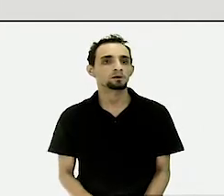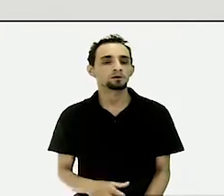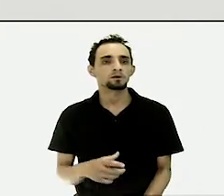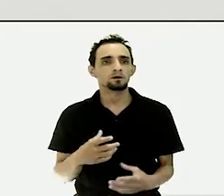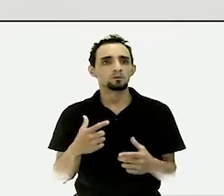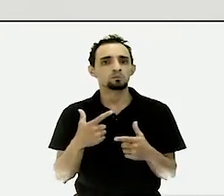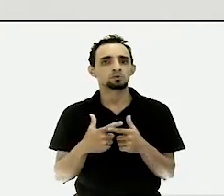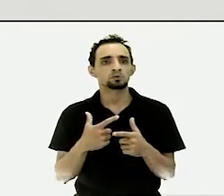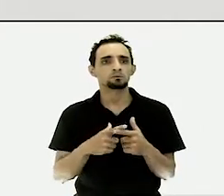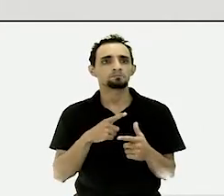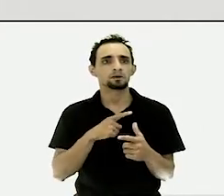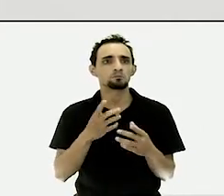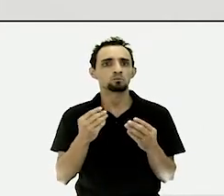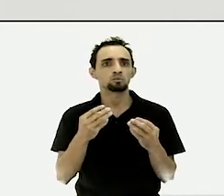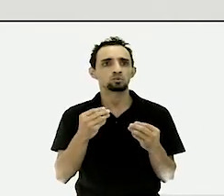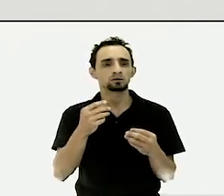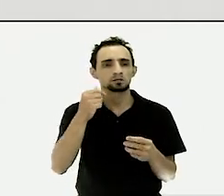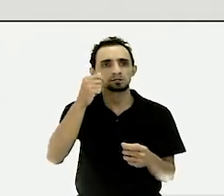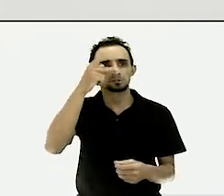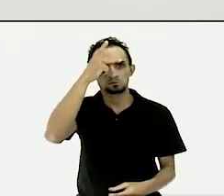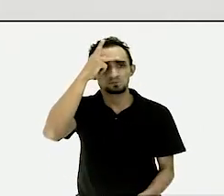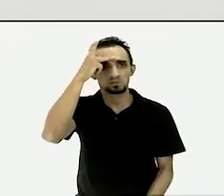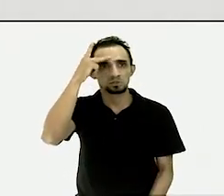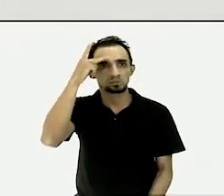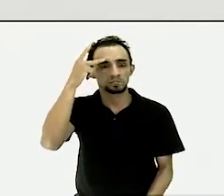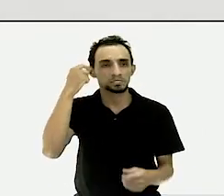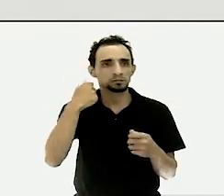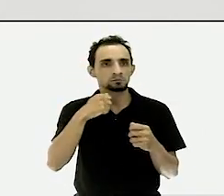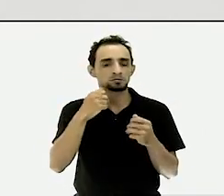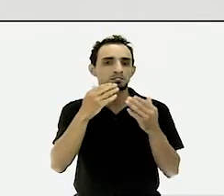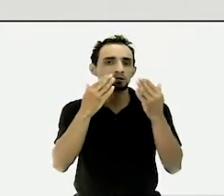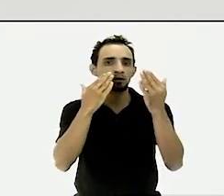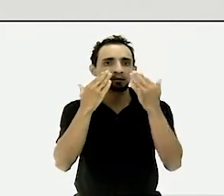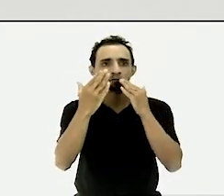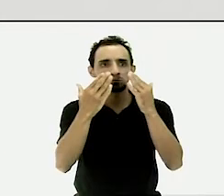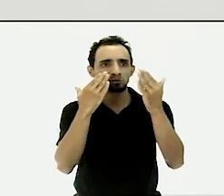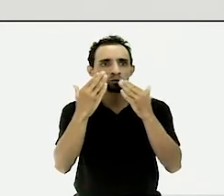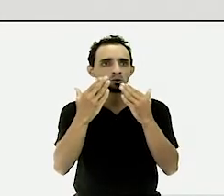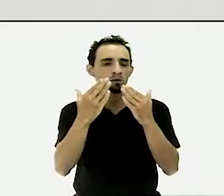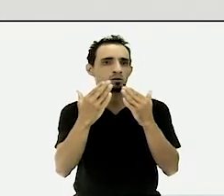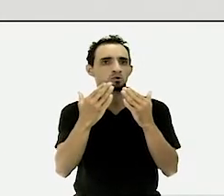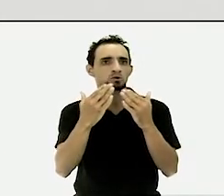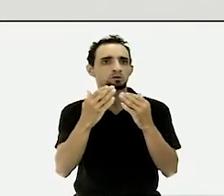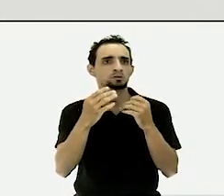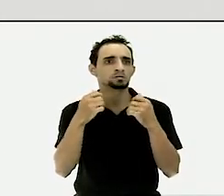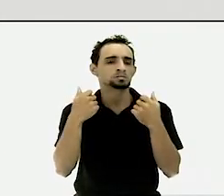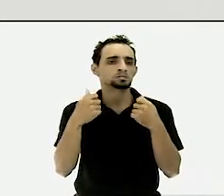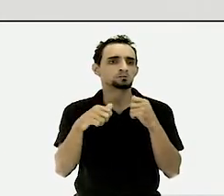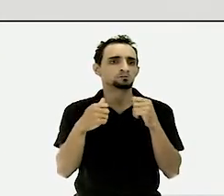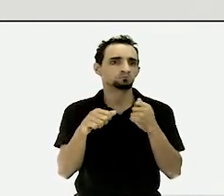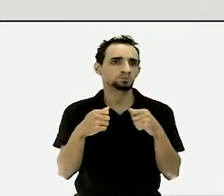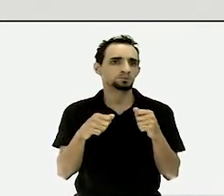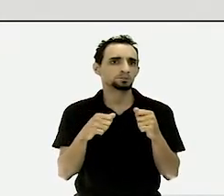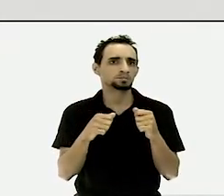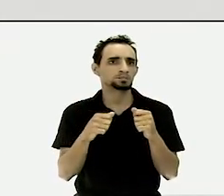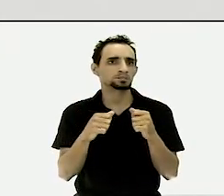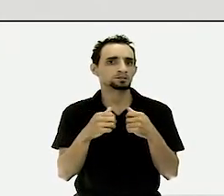Câmara, tanto pela rádio como pelo Facebook. Ela entrou em contato com a Rosa Maria. Eu me coloco à disposição